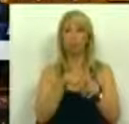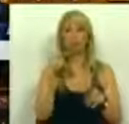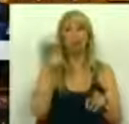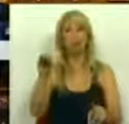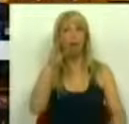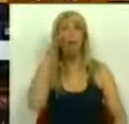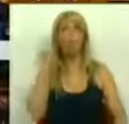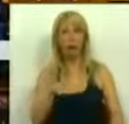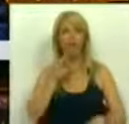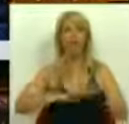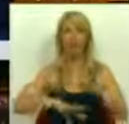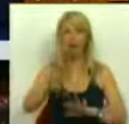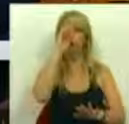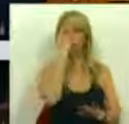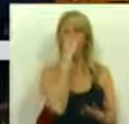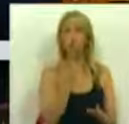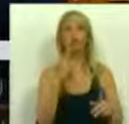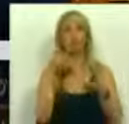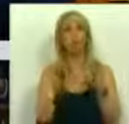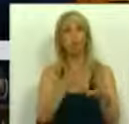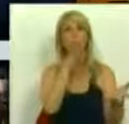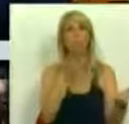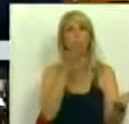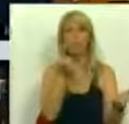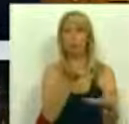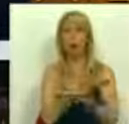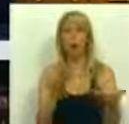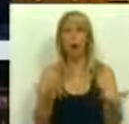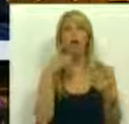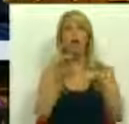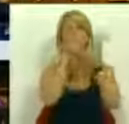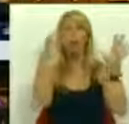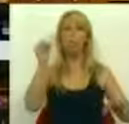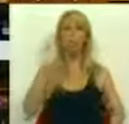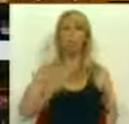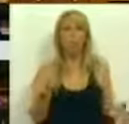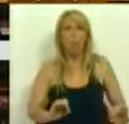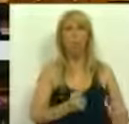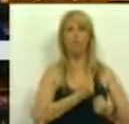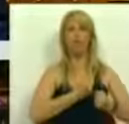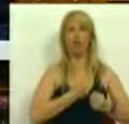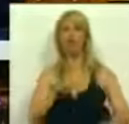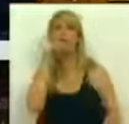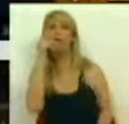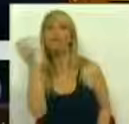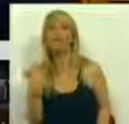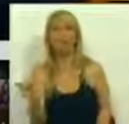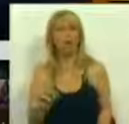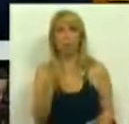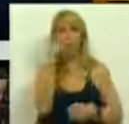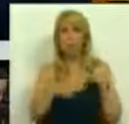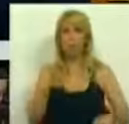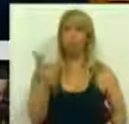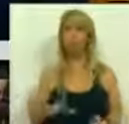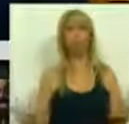portuguesas em situação económica muito difícil. Fica aqui claro que para o PSD não há fortes e fracos, há portugueses. E deve ficar